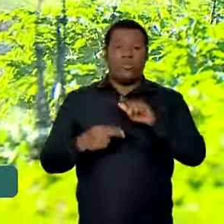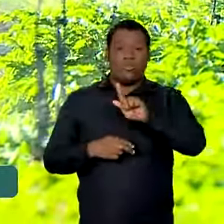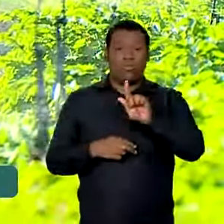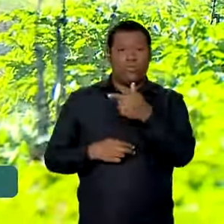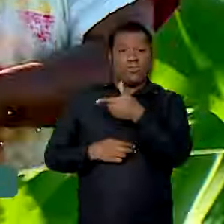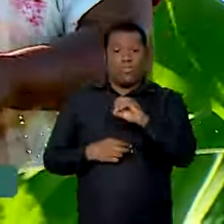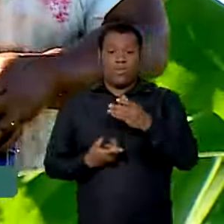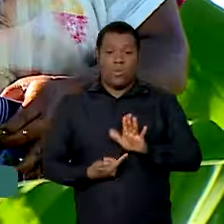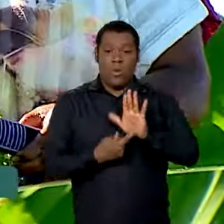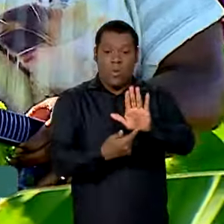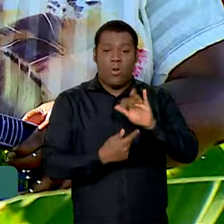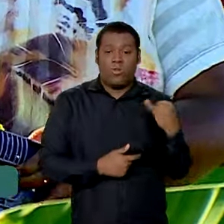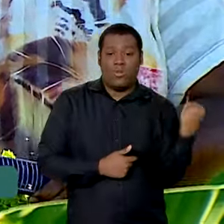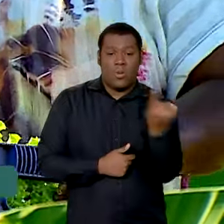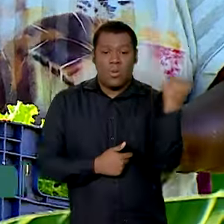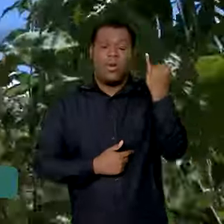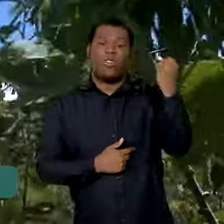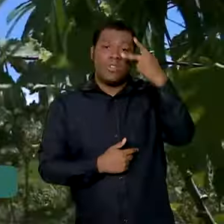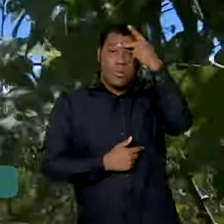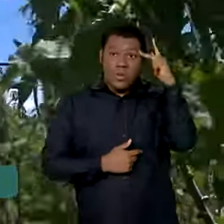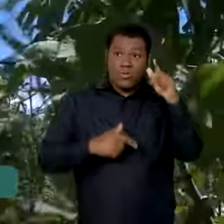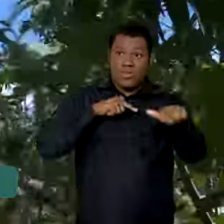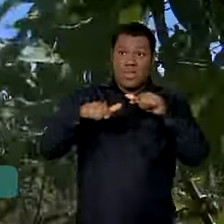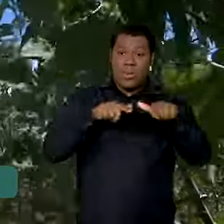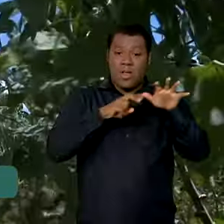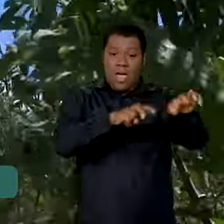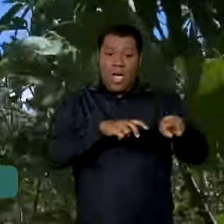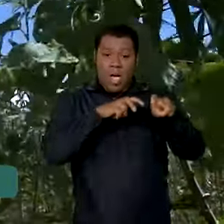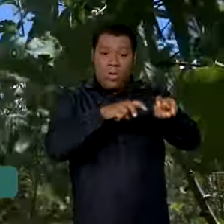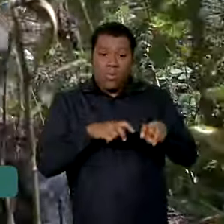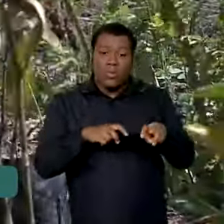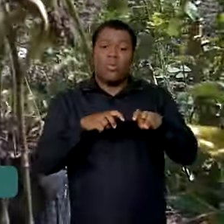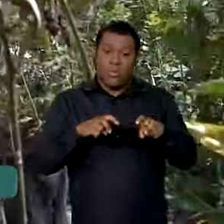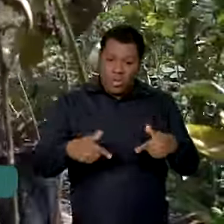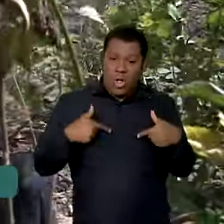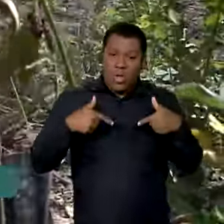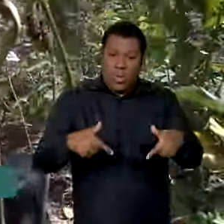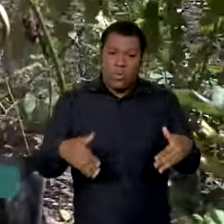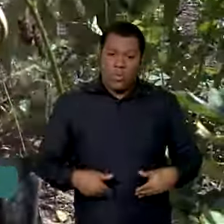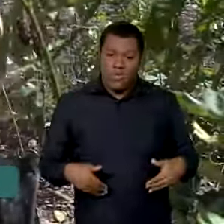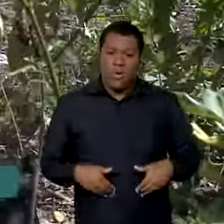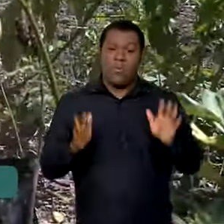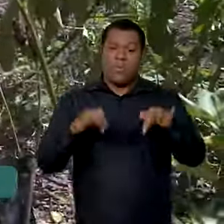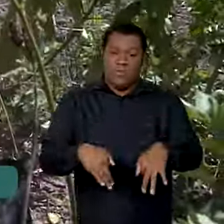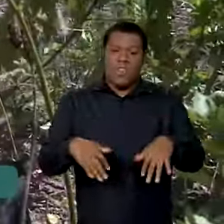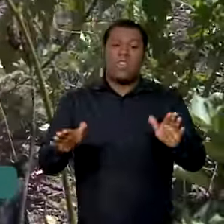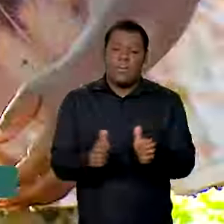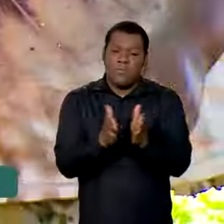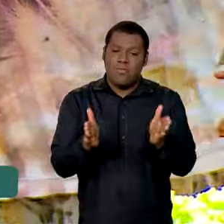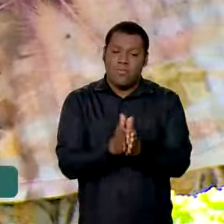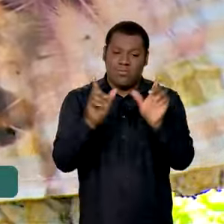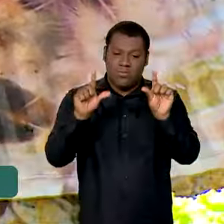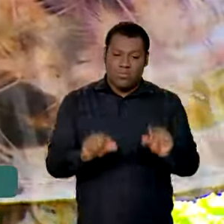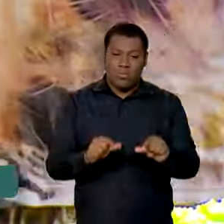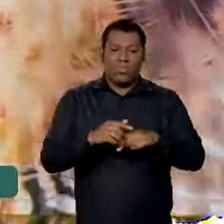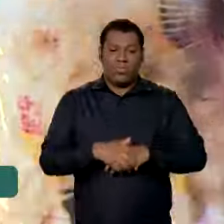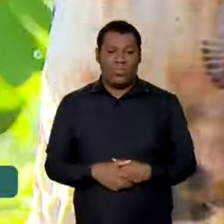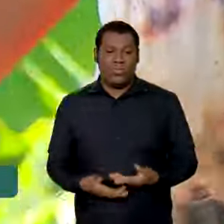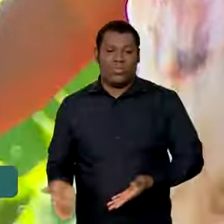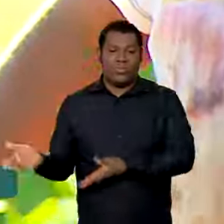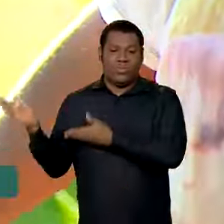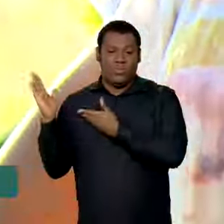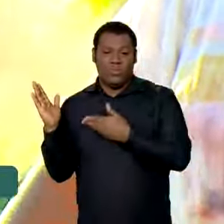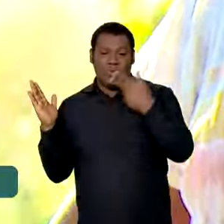destacar a importância dos agricultores no enfrentamento da fome e da pobreza. Os